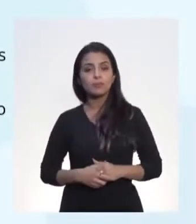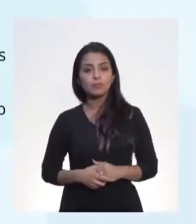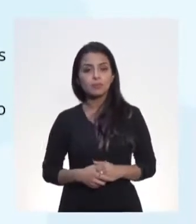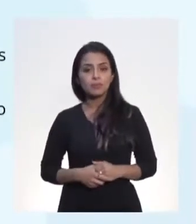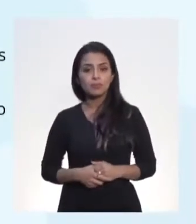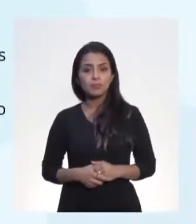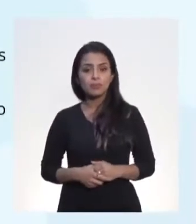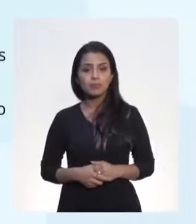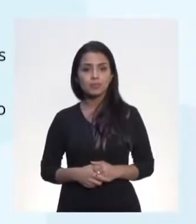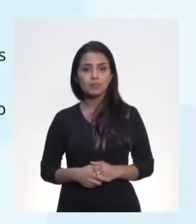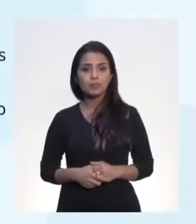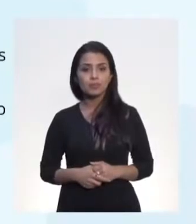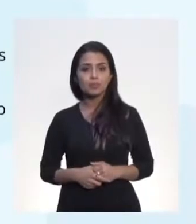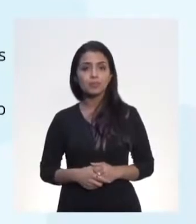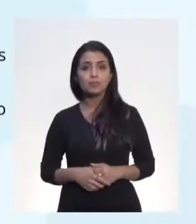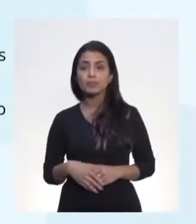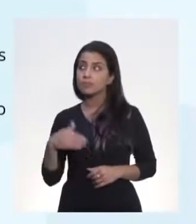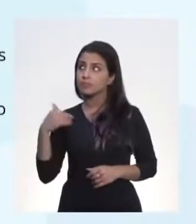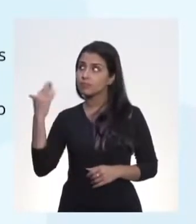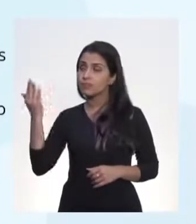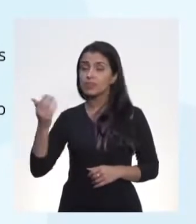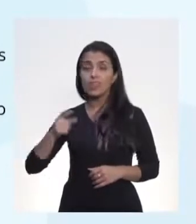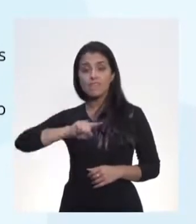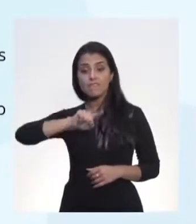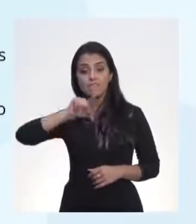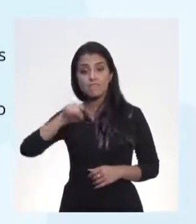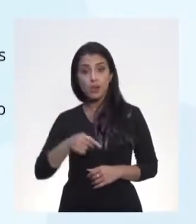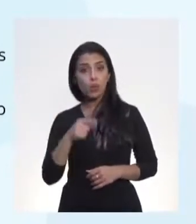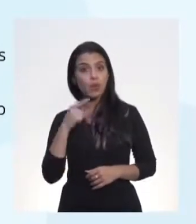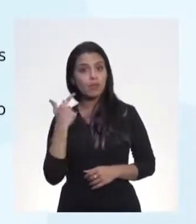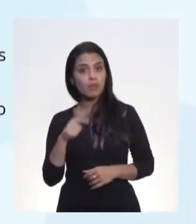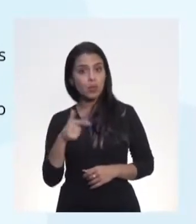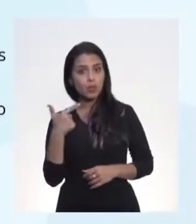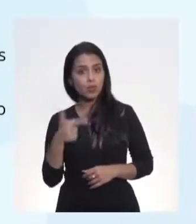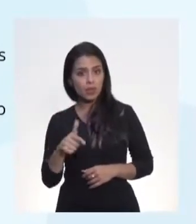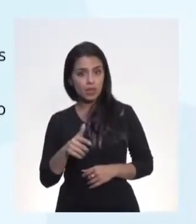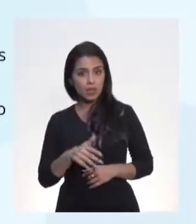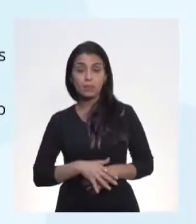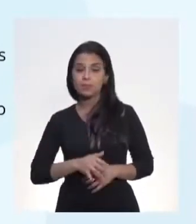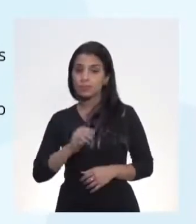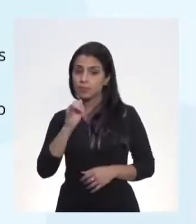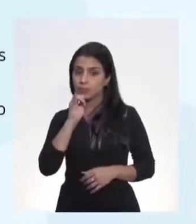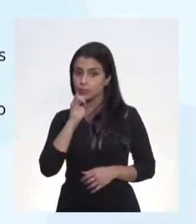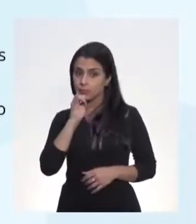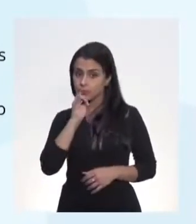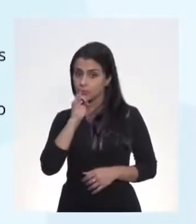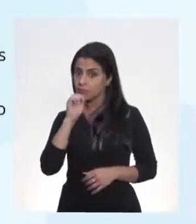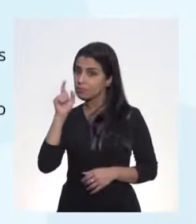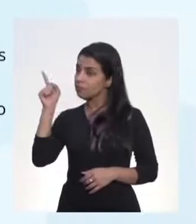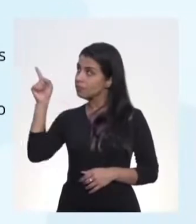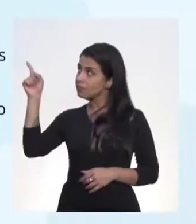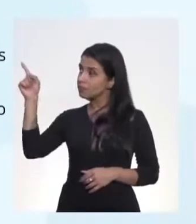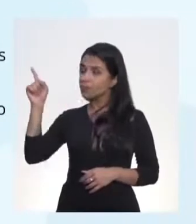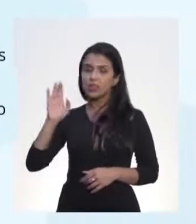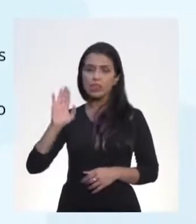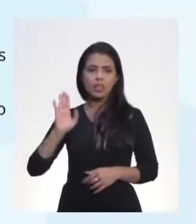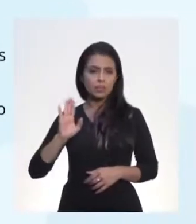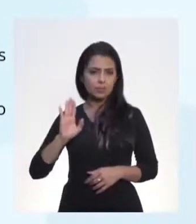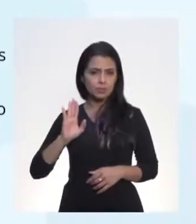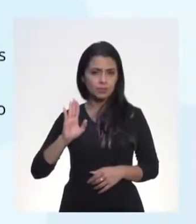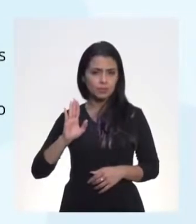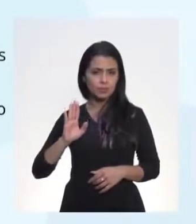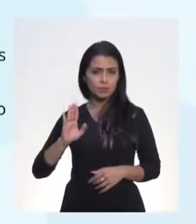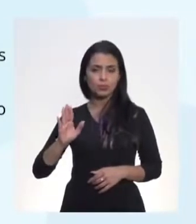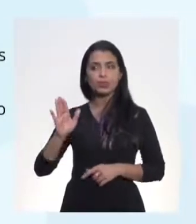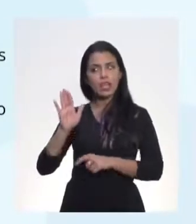As restritivas não têm vírgulas. Exemplo na tela. Não vou nem mais colocar. Aliás, na tela não,